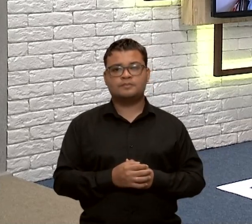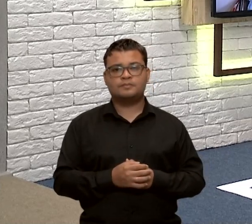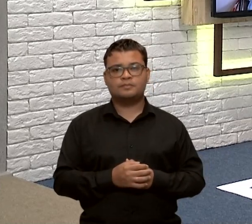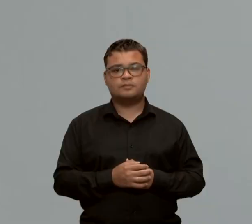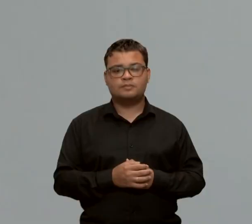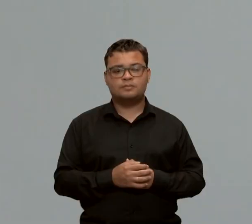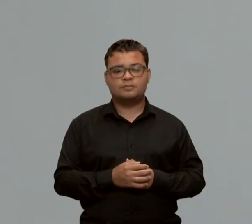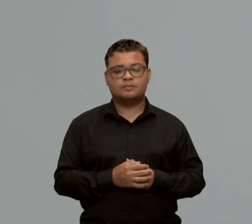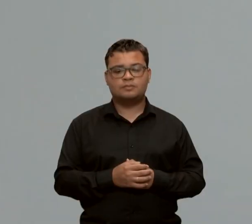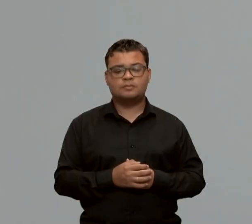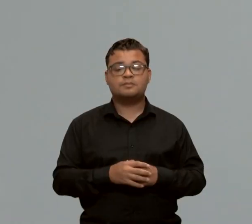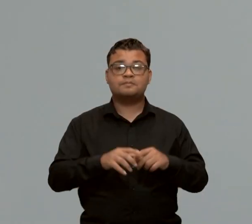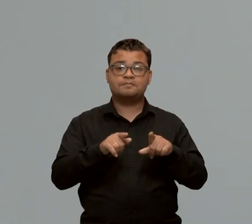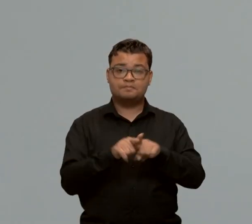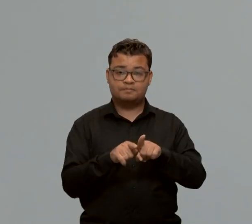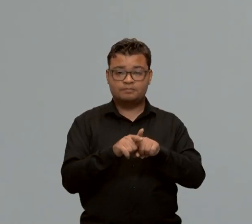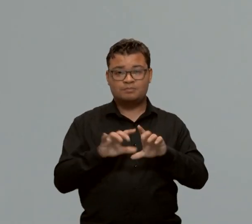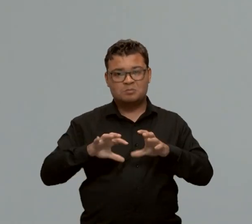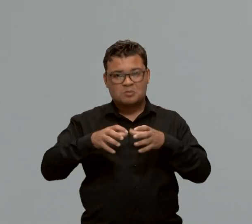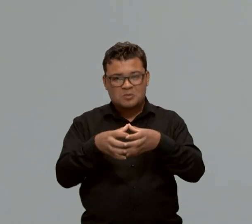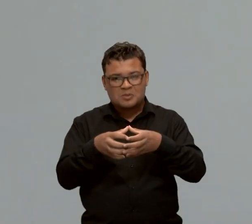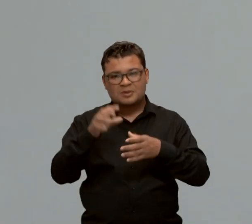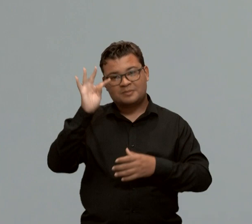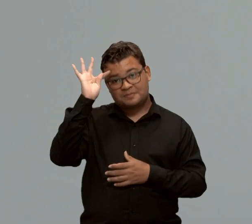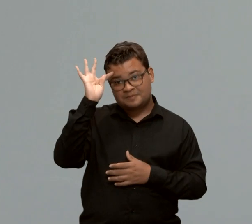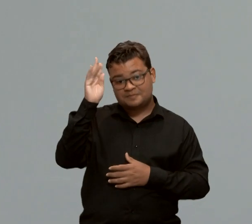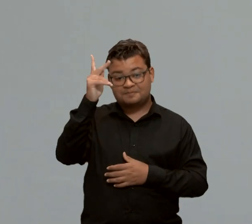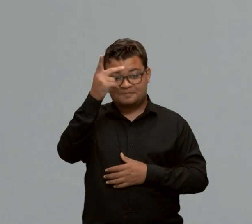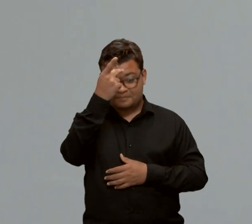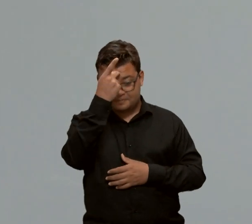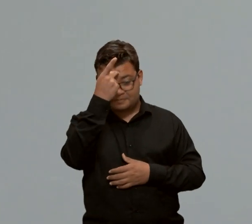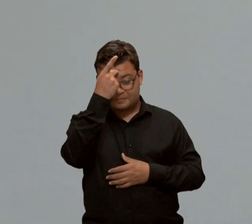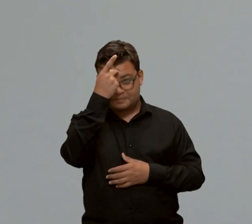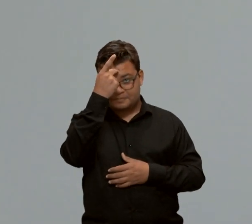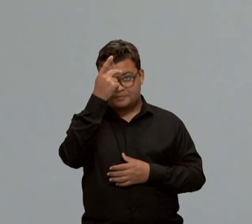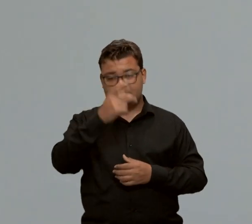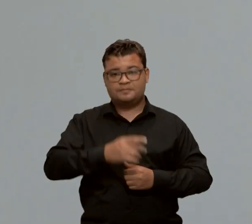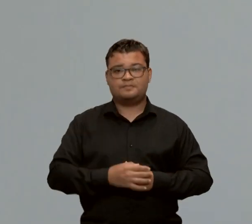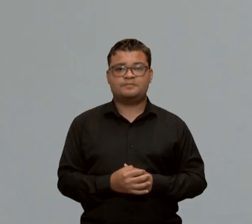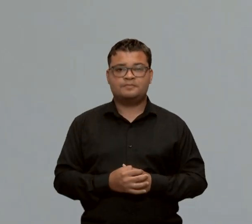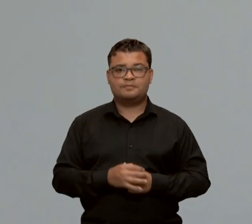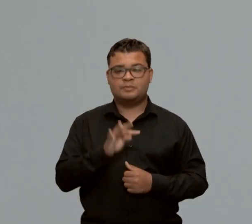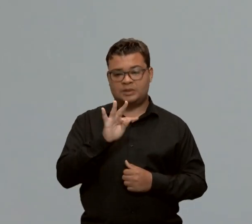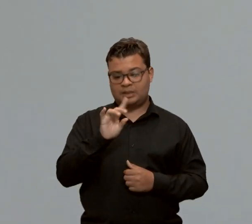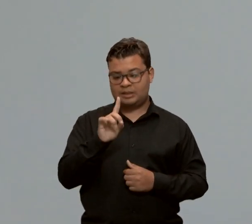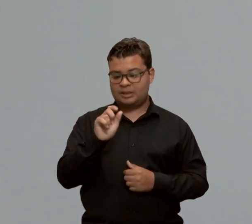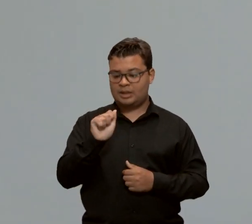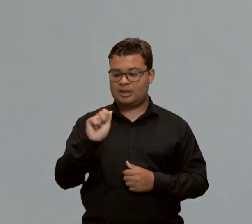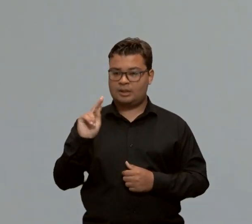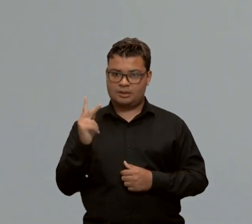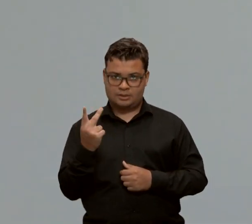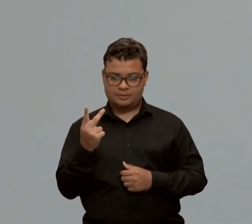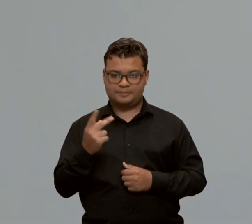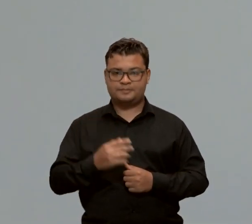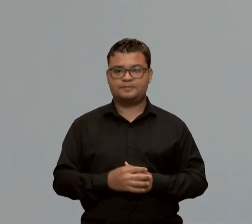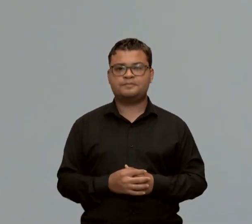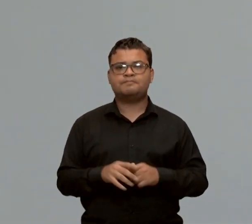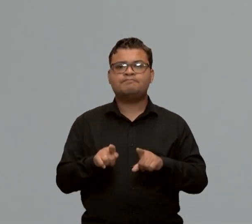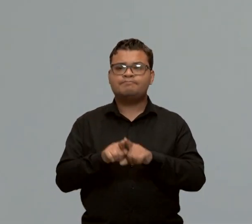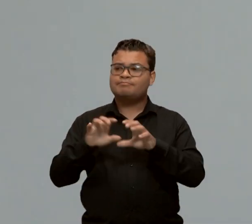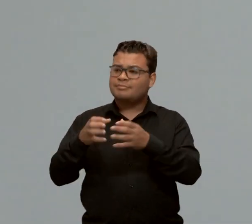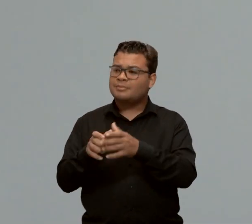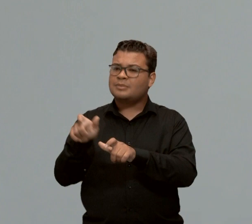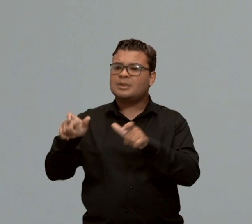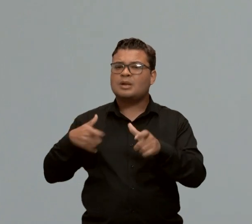autismo, o transtorno do déficit de atenção e hiperatividade, que é o TDAH, alguns idosos,